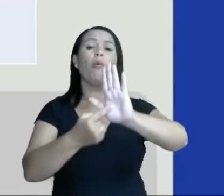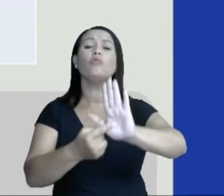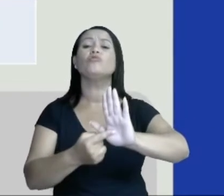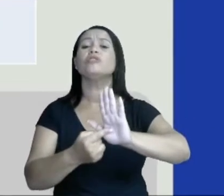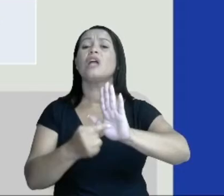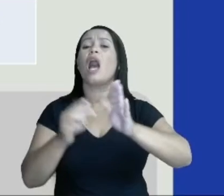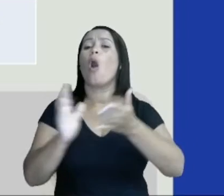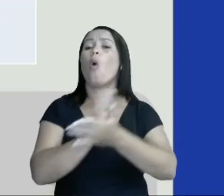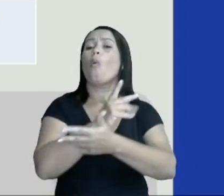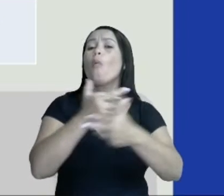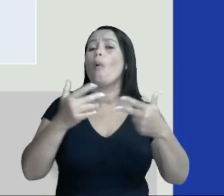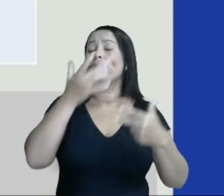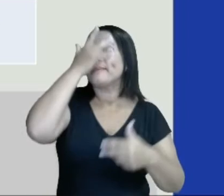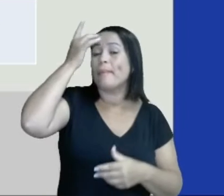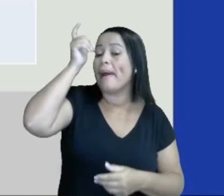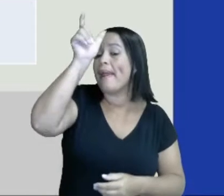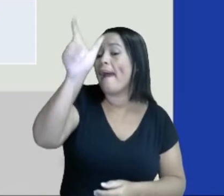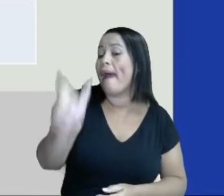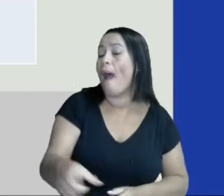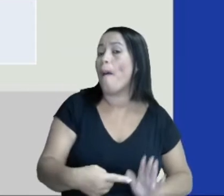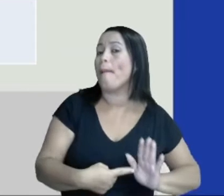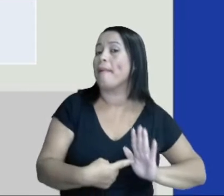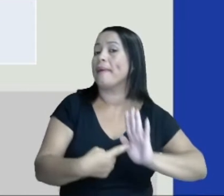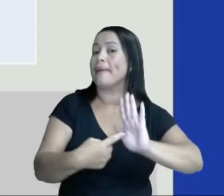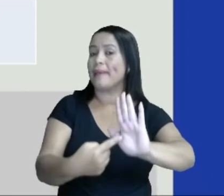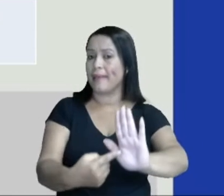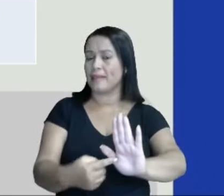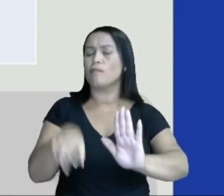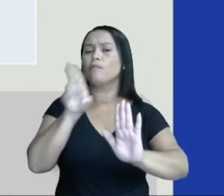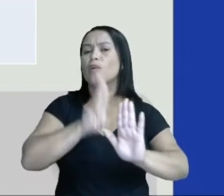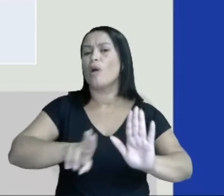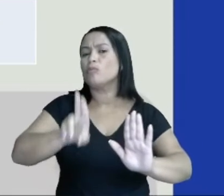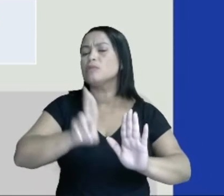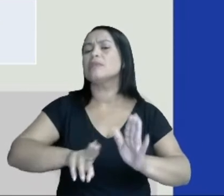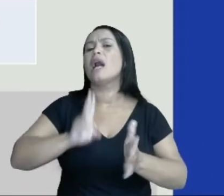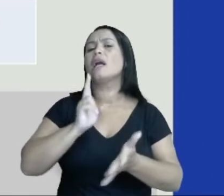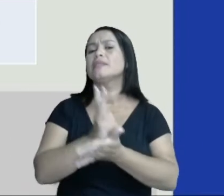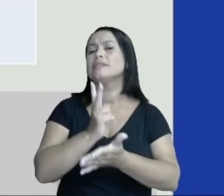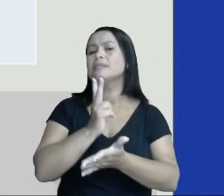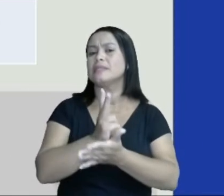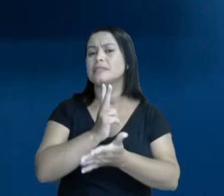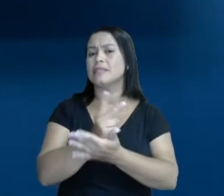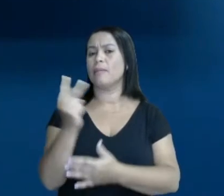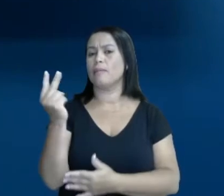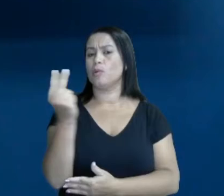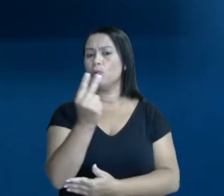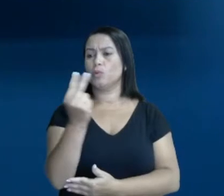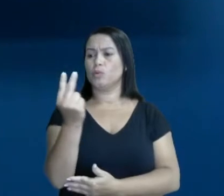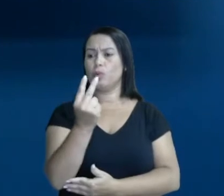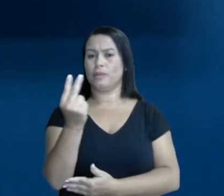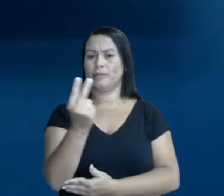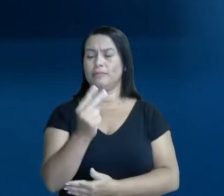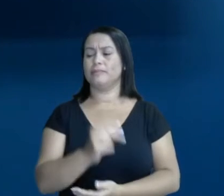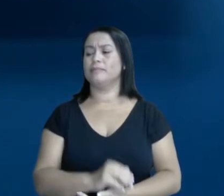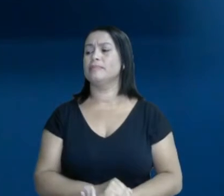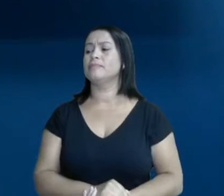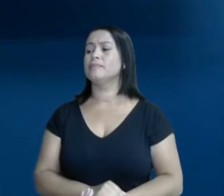coisa para alguém. Certo? Então, a gente vai usar sempre os dois.